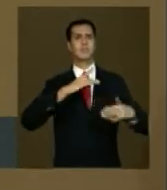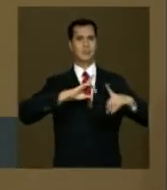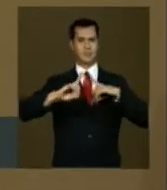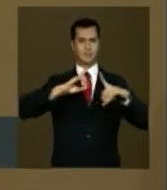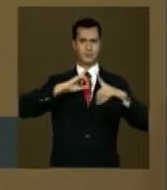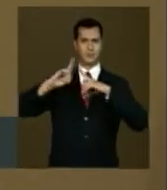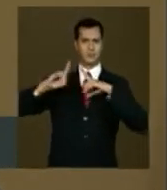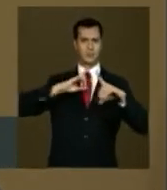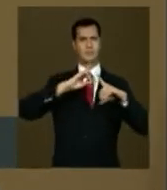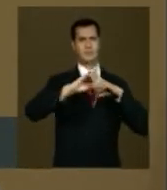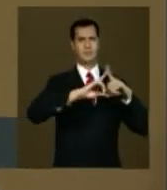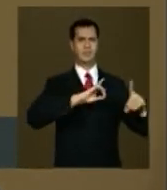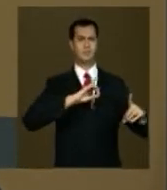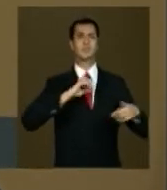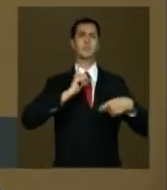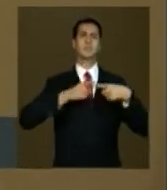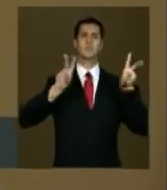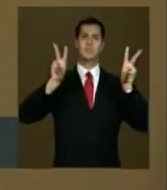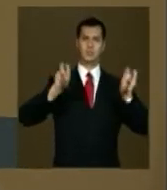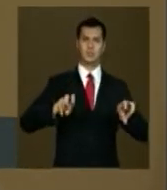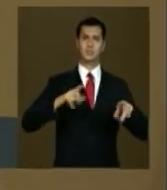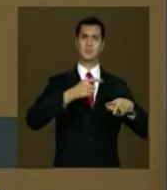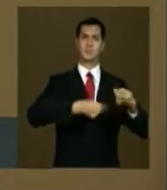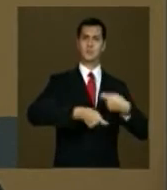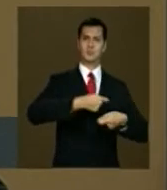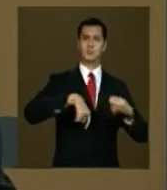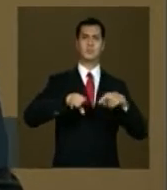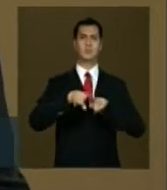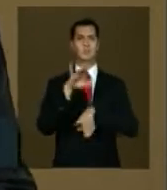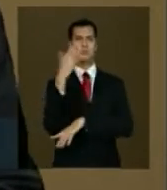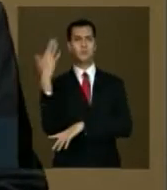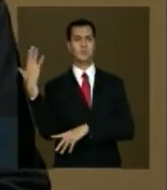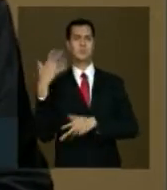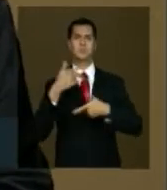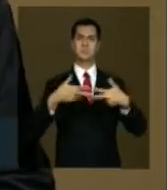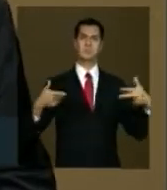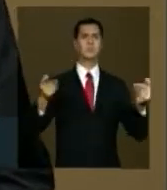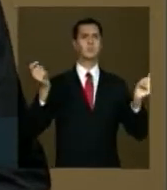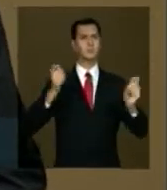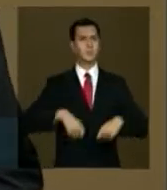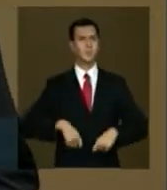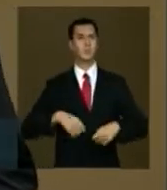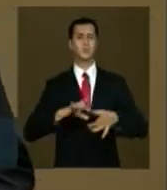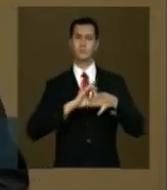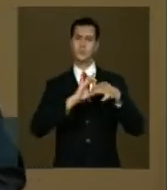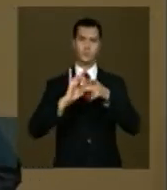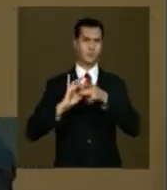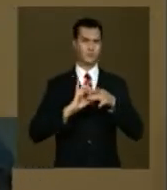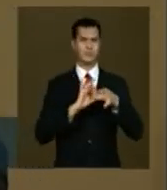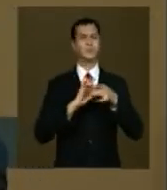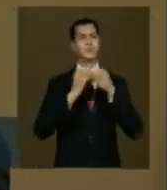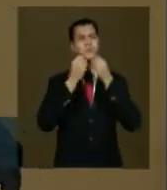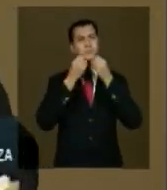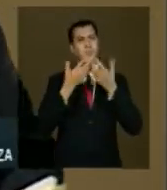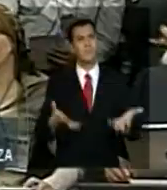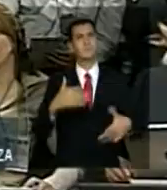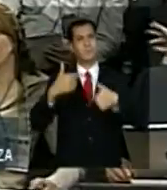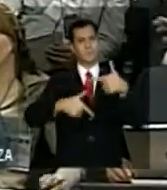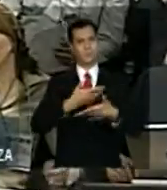social a agenda econômica e agenda ambiental possam estar cada vez mais Unidas bom Deb a